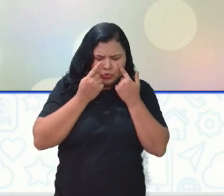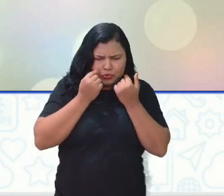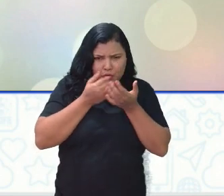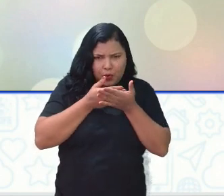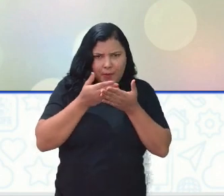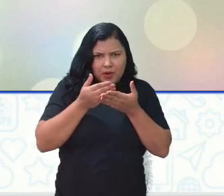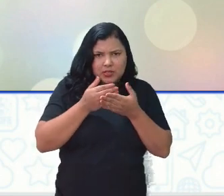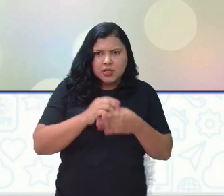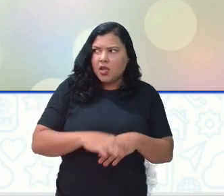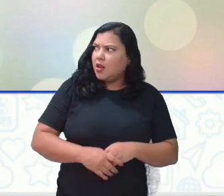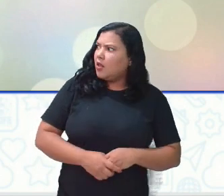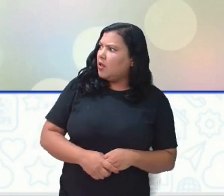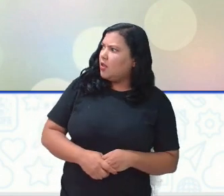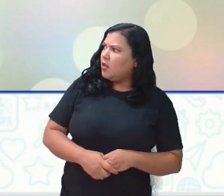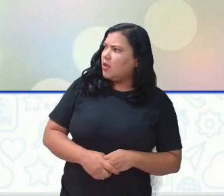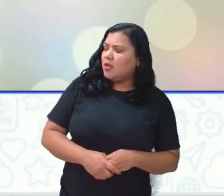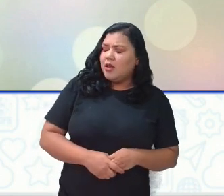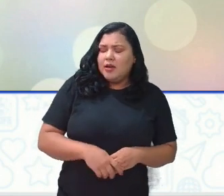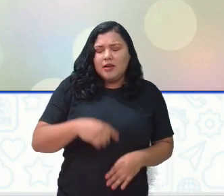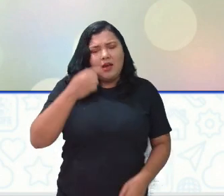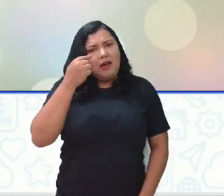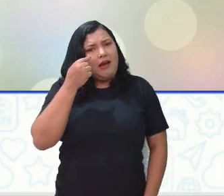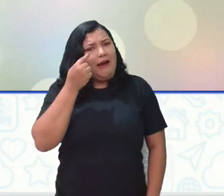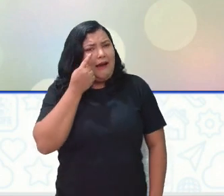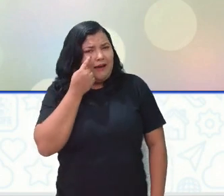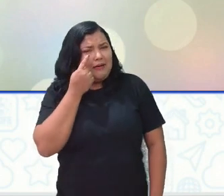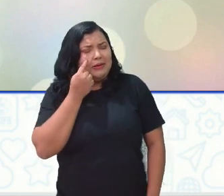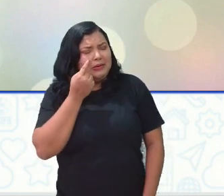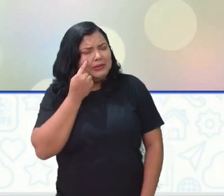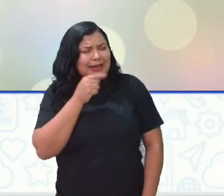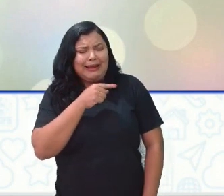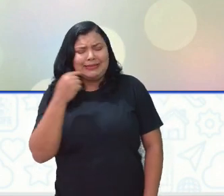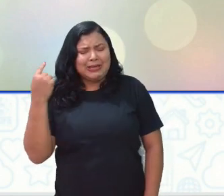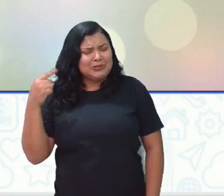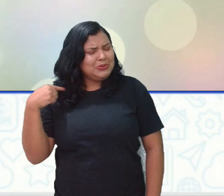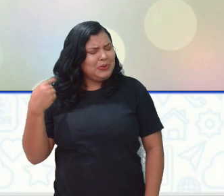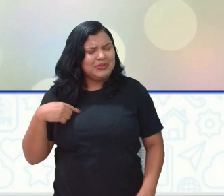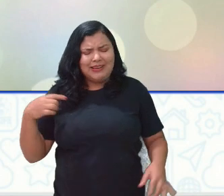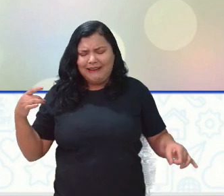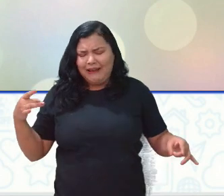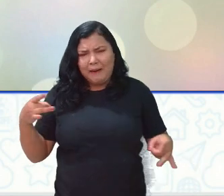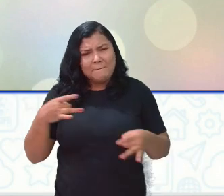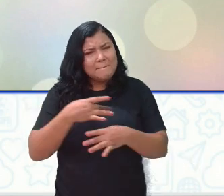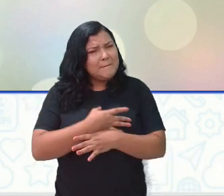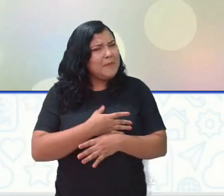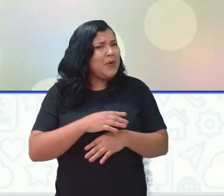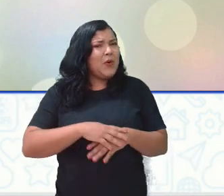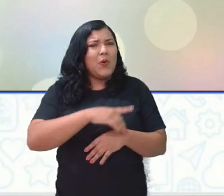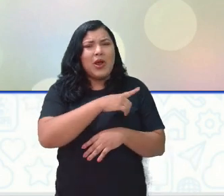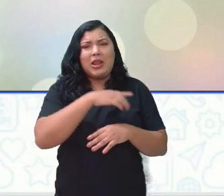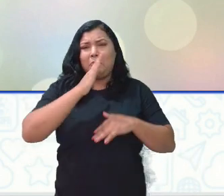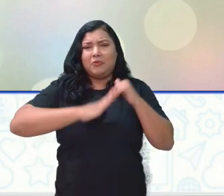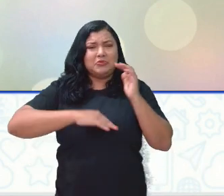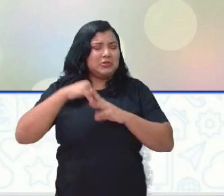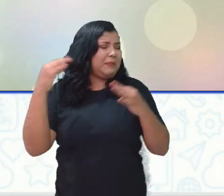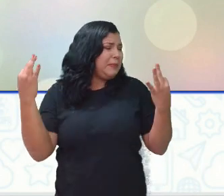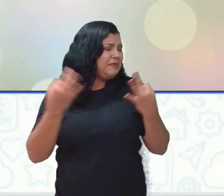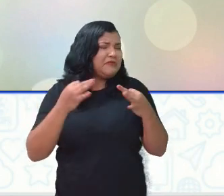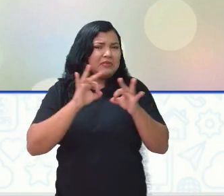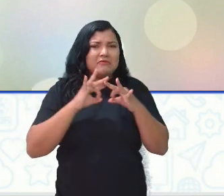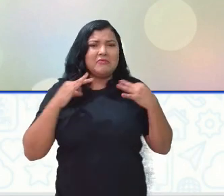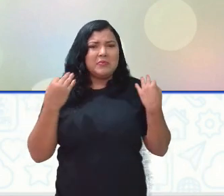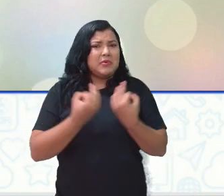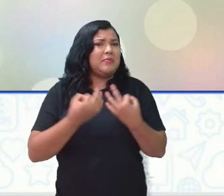Ele enlouquecera, era isto. Tudo estava acabado. Uma carreira brilhante, uma reputação, um nome, uma família